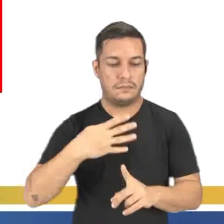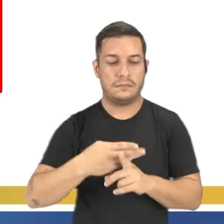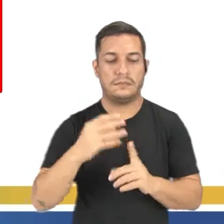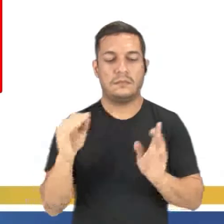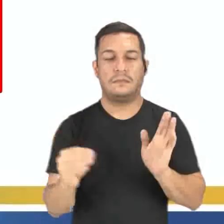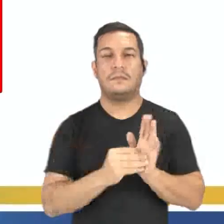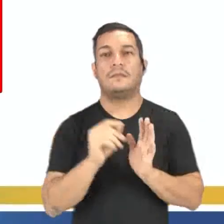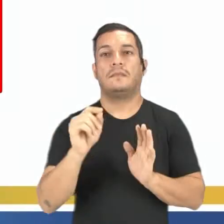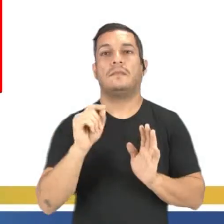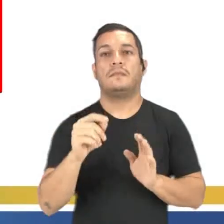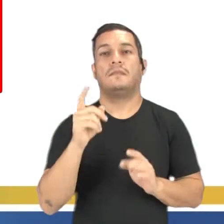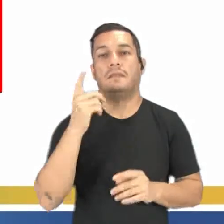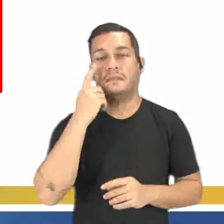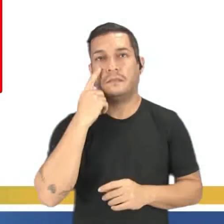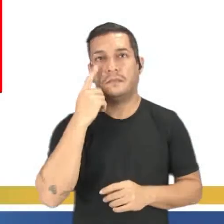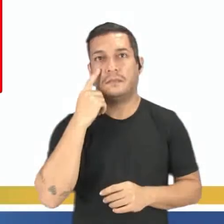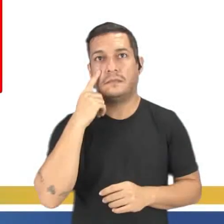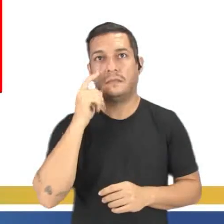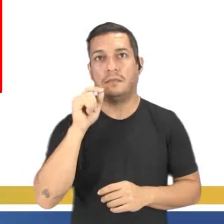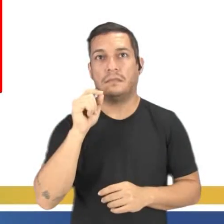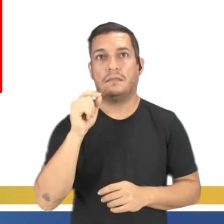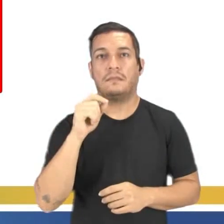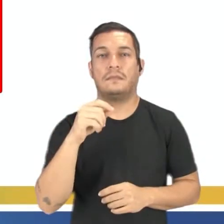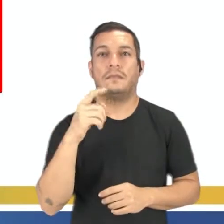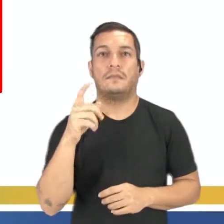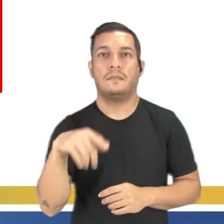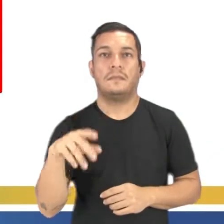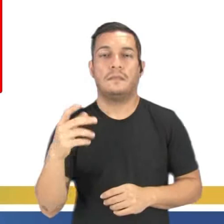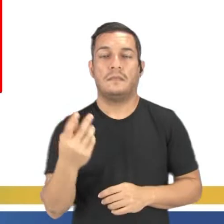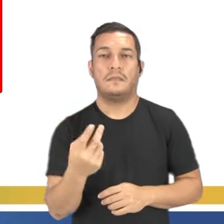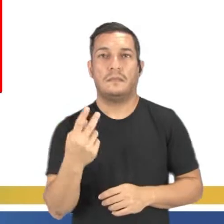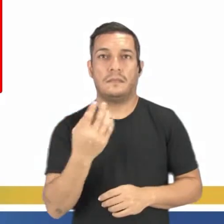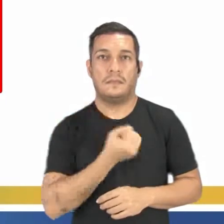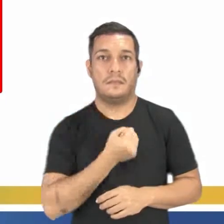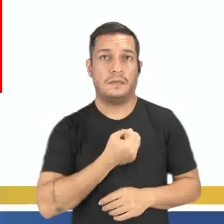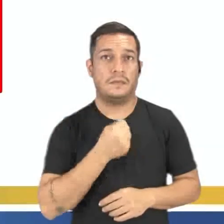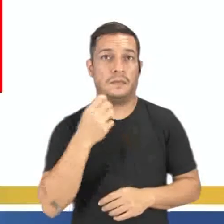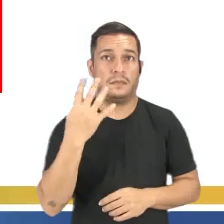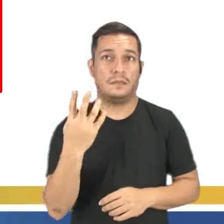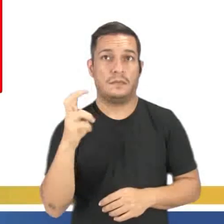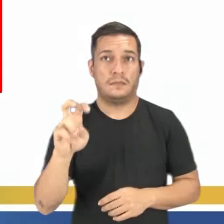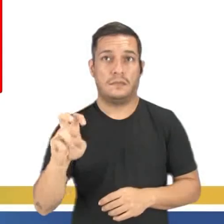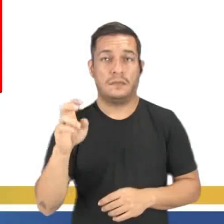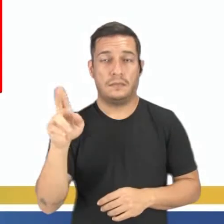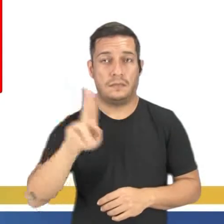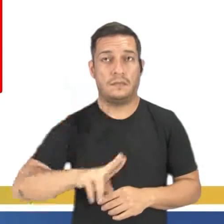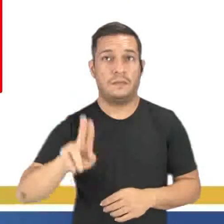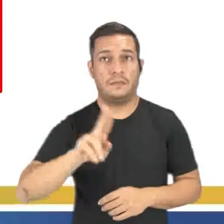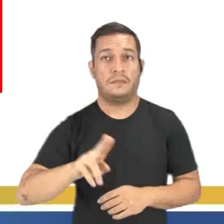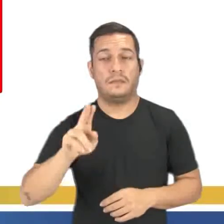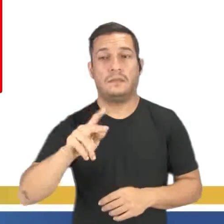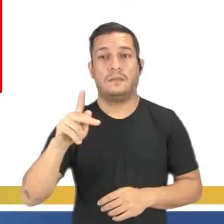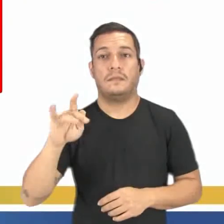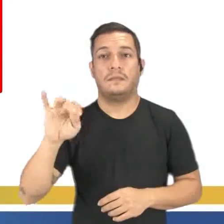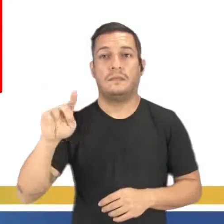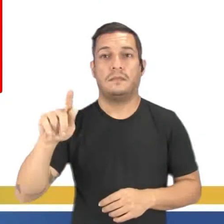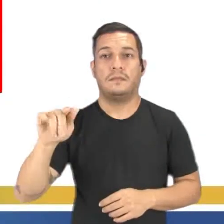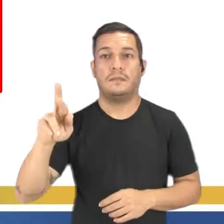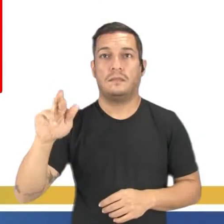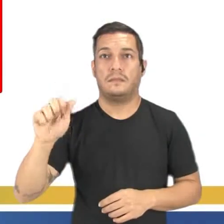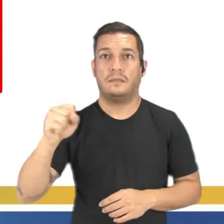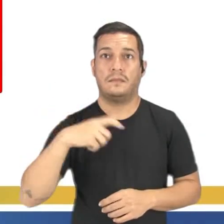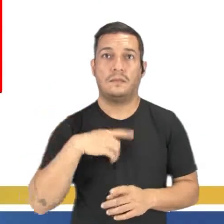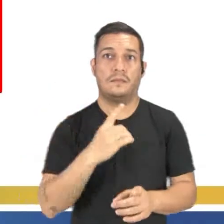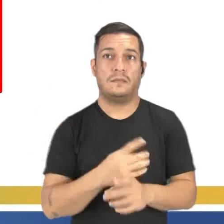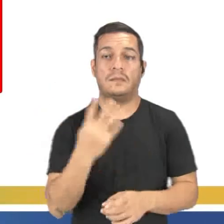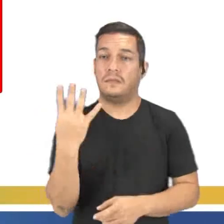aplicar a proporcionalidade nesses 3 primeiros valores que são 3, 4 e 5. Se fosse utilizado o Teorema de Pitágoras, acharíamos